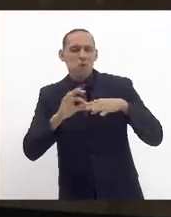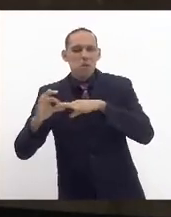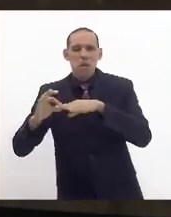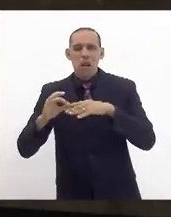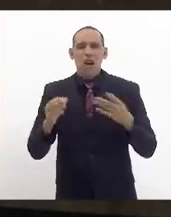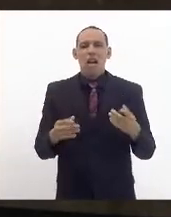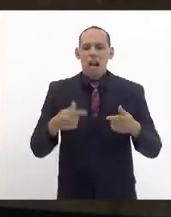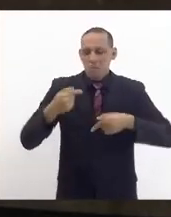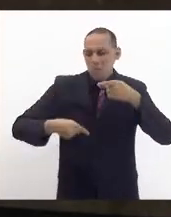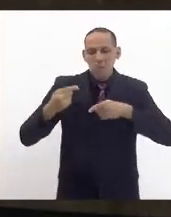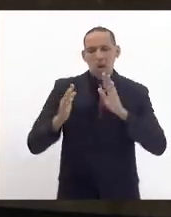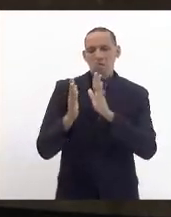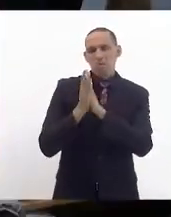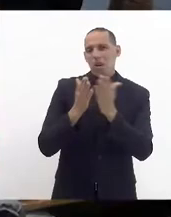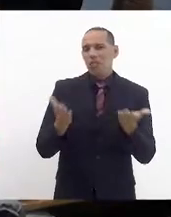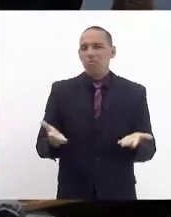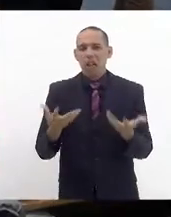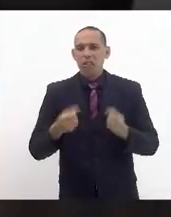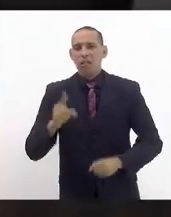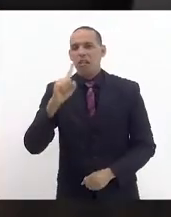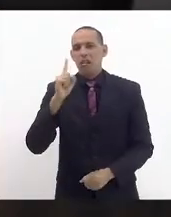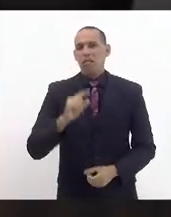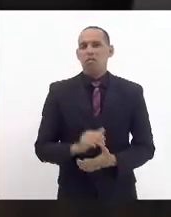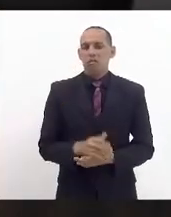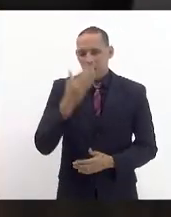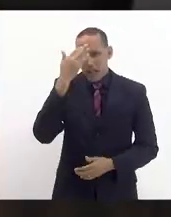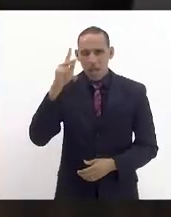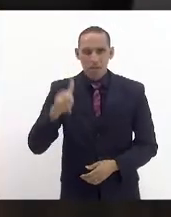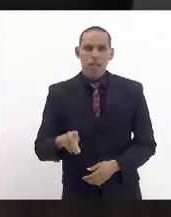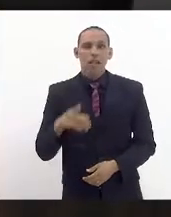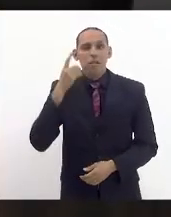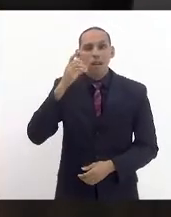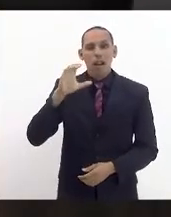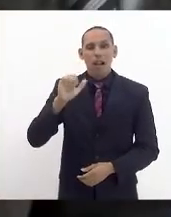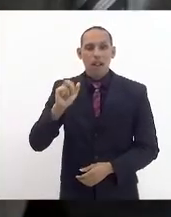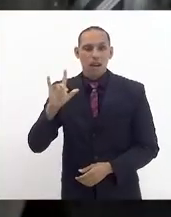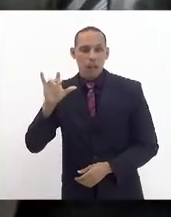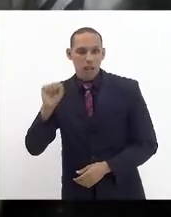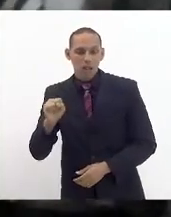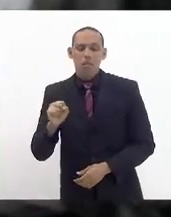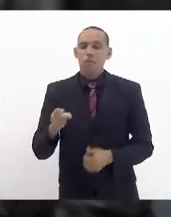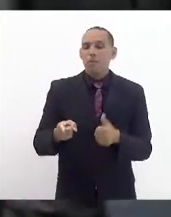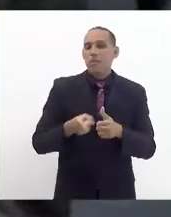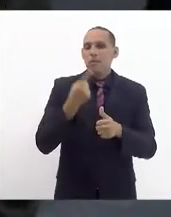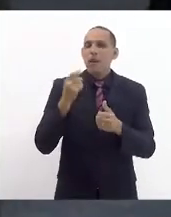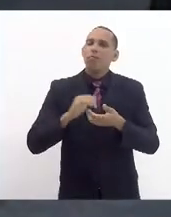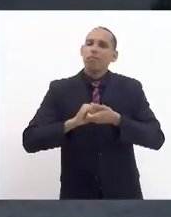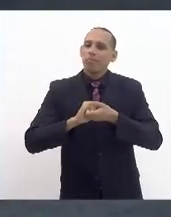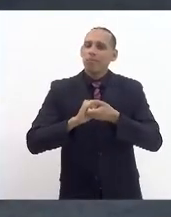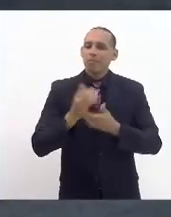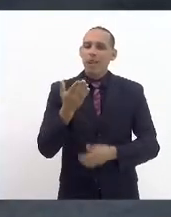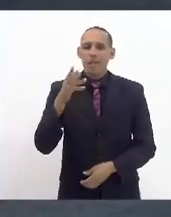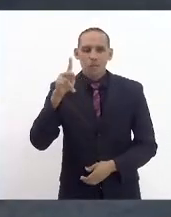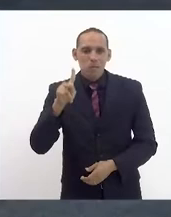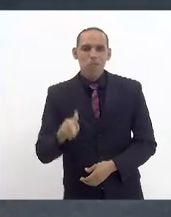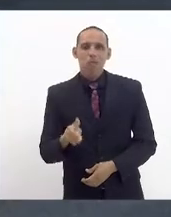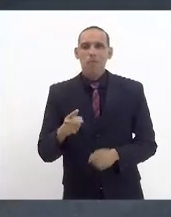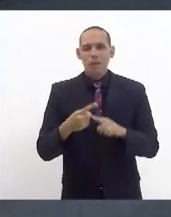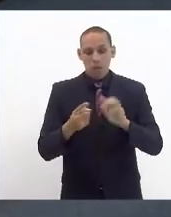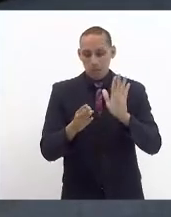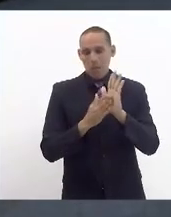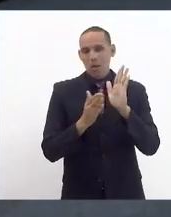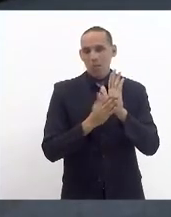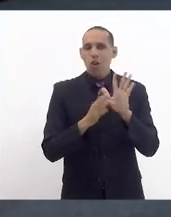com eles. Muito obrigada, presidente. Deputado Carlos Macedo. Senhor presidente, primeiro cumprimentá-lo pela proposição